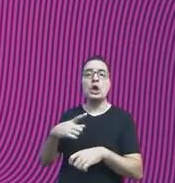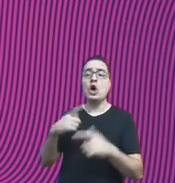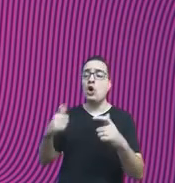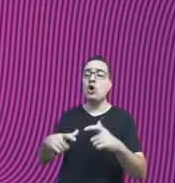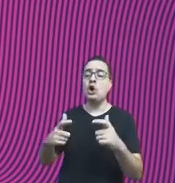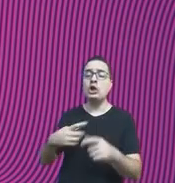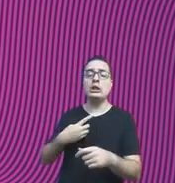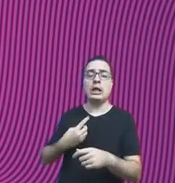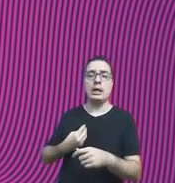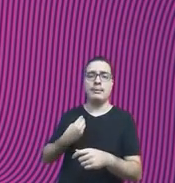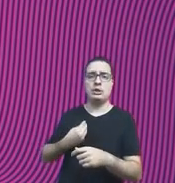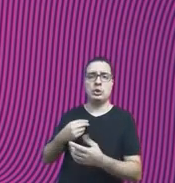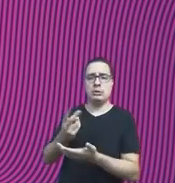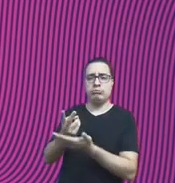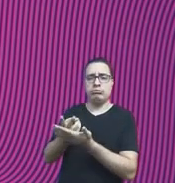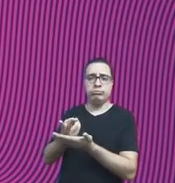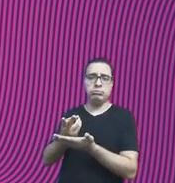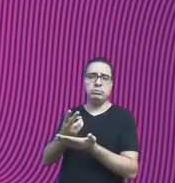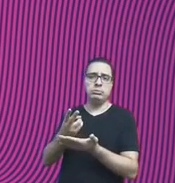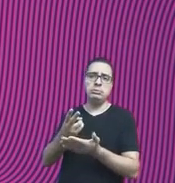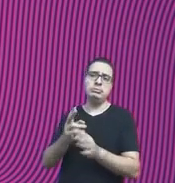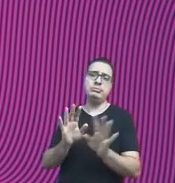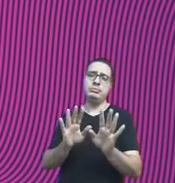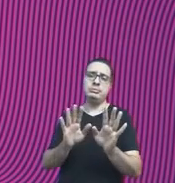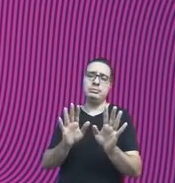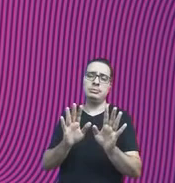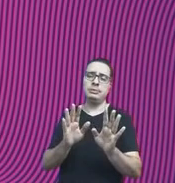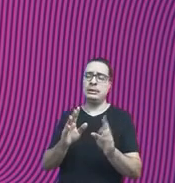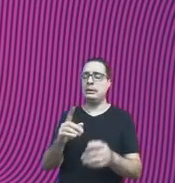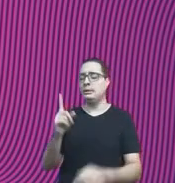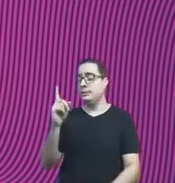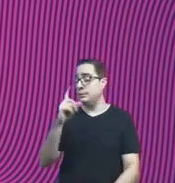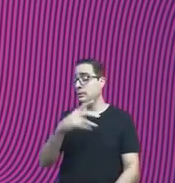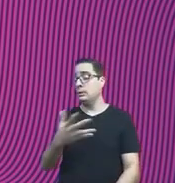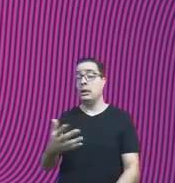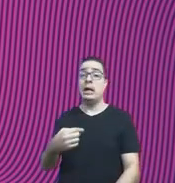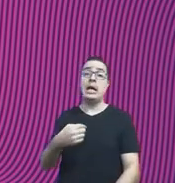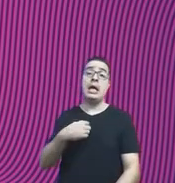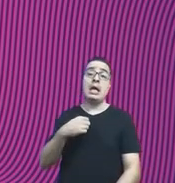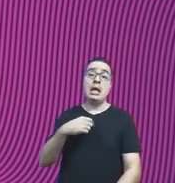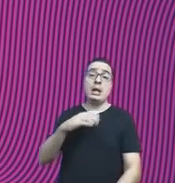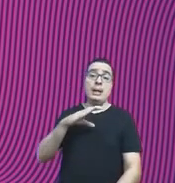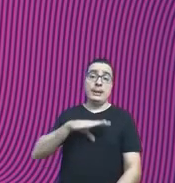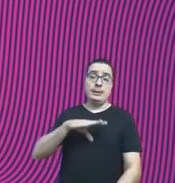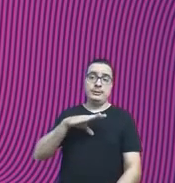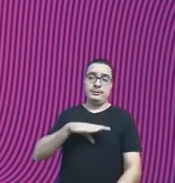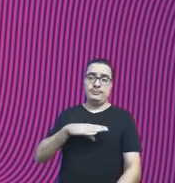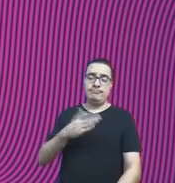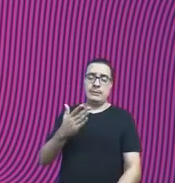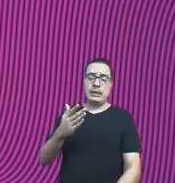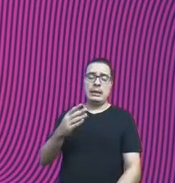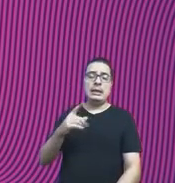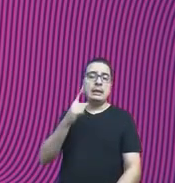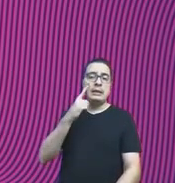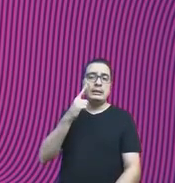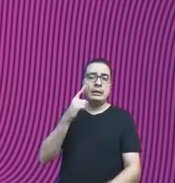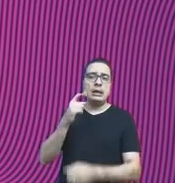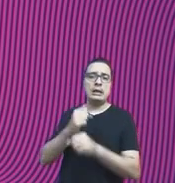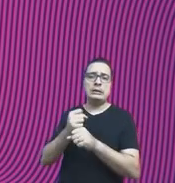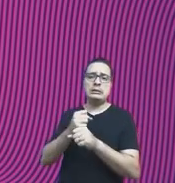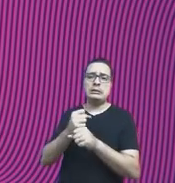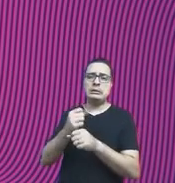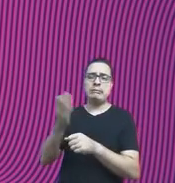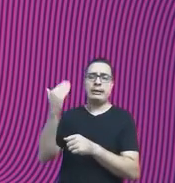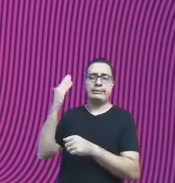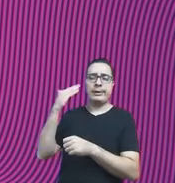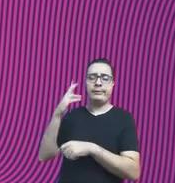Cara, isso assim, isso dói. Olha que eu sou português, né? Mas a nossa tradição ibérica cartorial tem hora que ela dói na gente, de acreditar